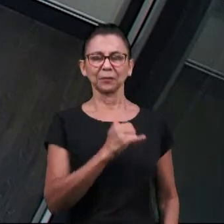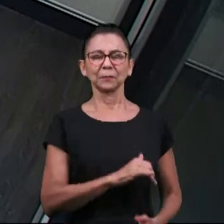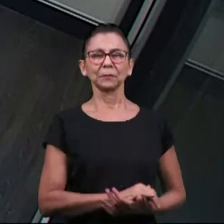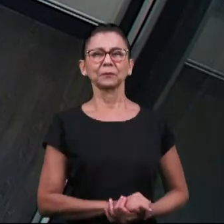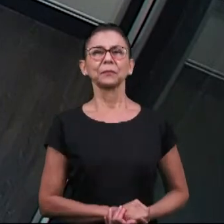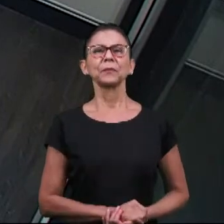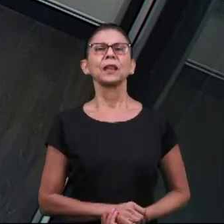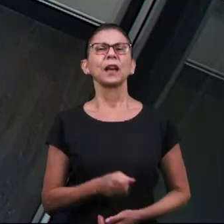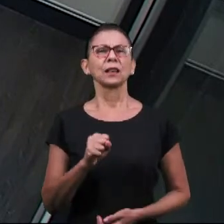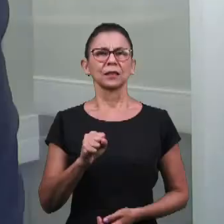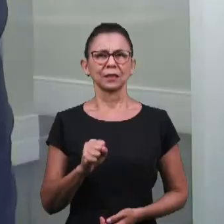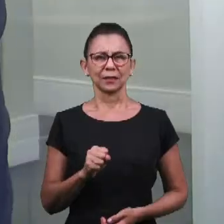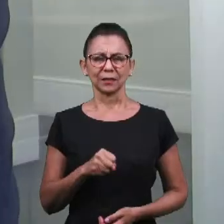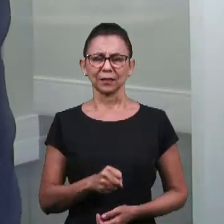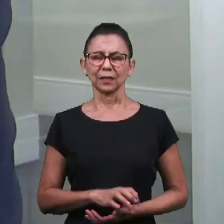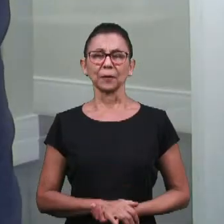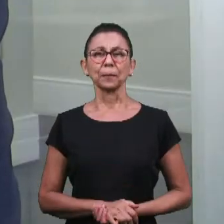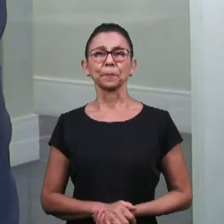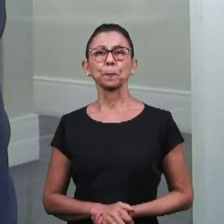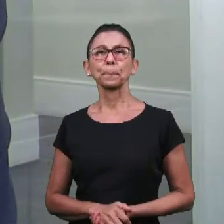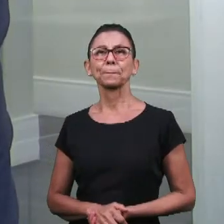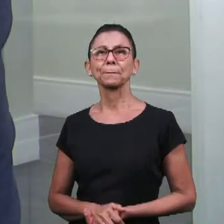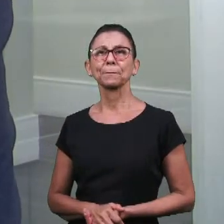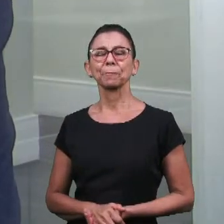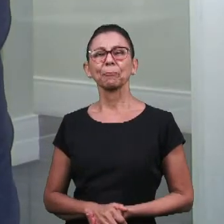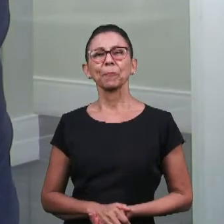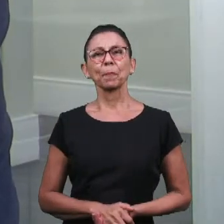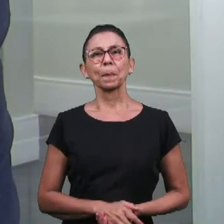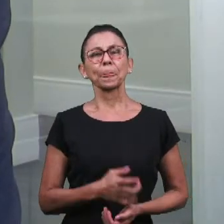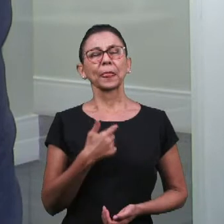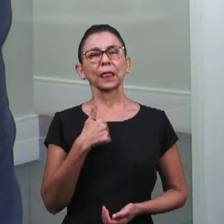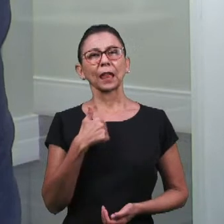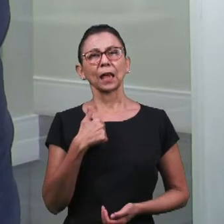dúvida. Quando eu fui ordenado, a primeira igreja